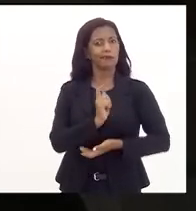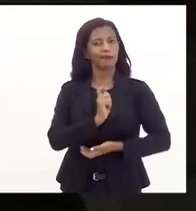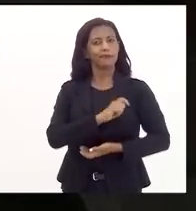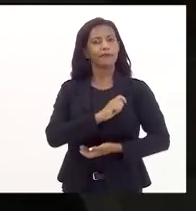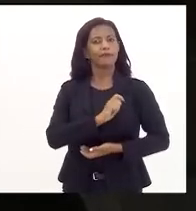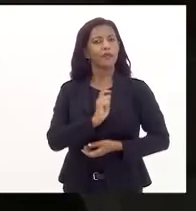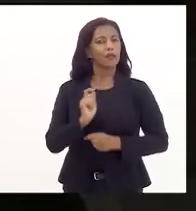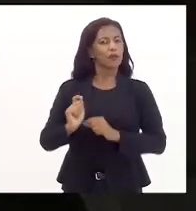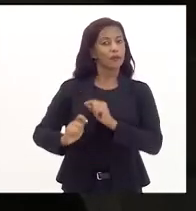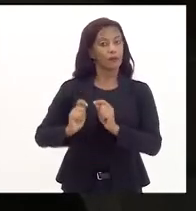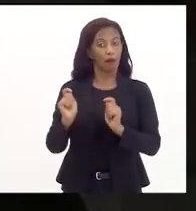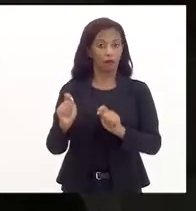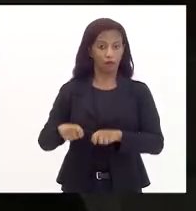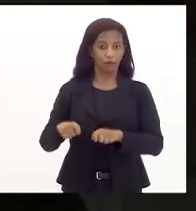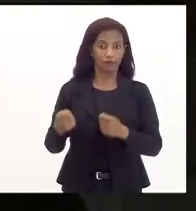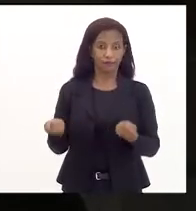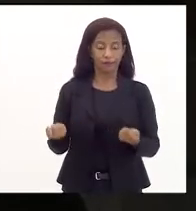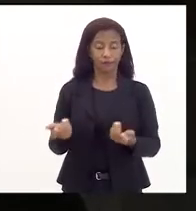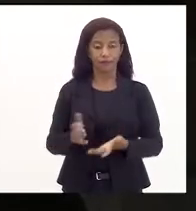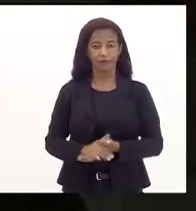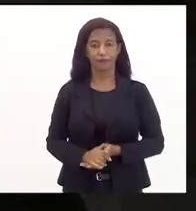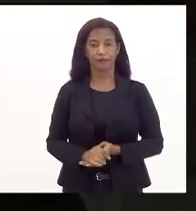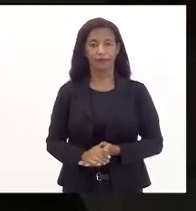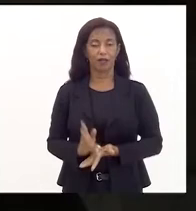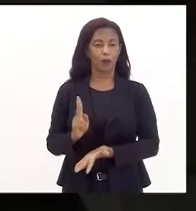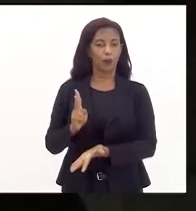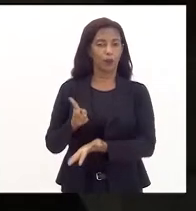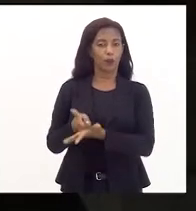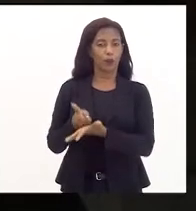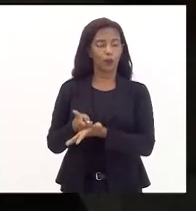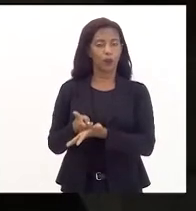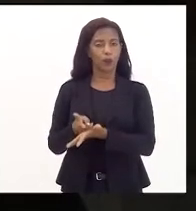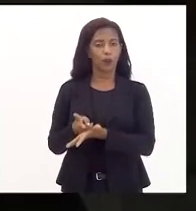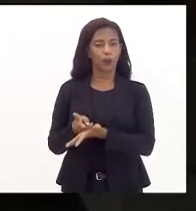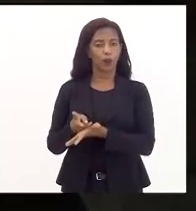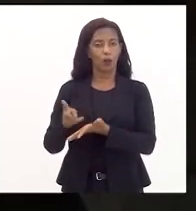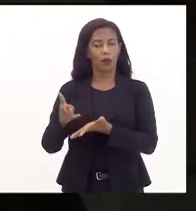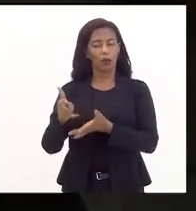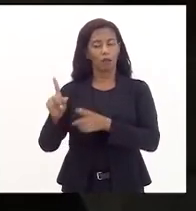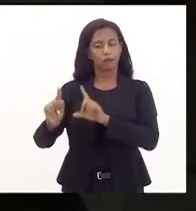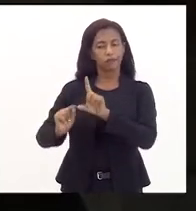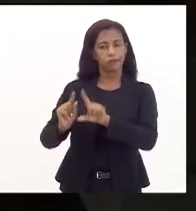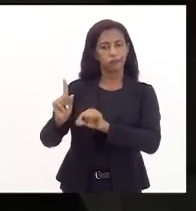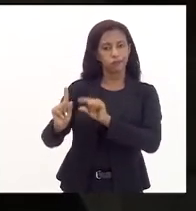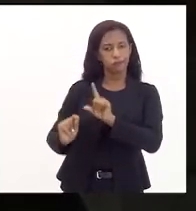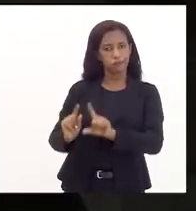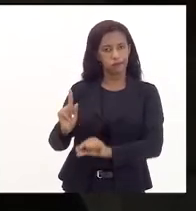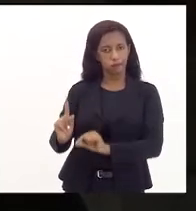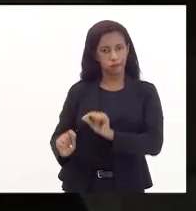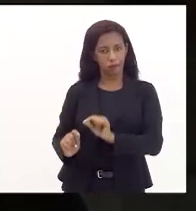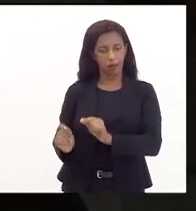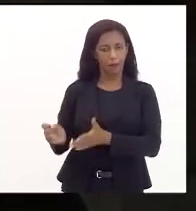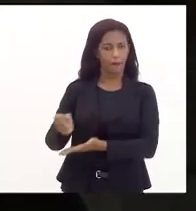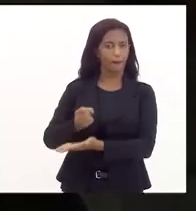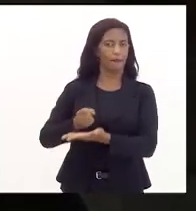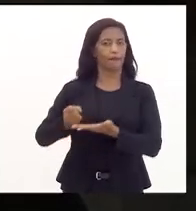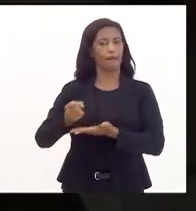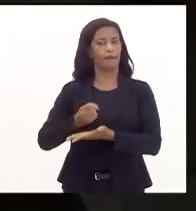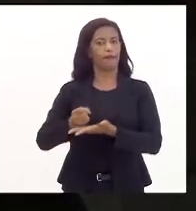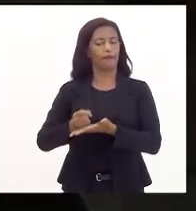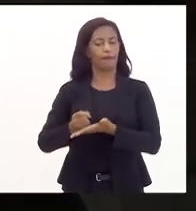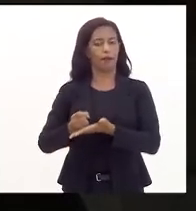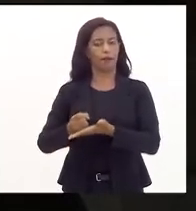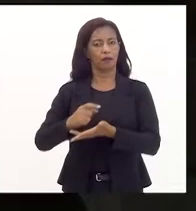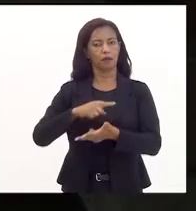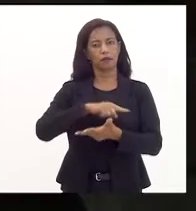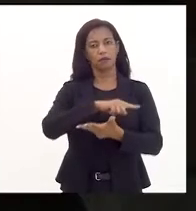que foi possível, e mantendo-se as premissas básicas das